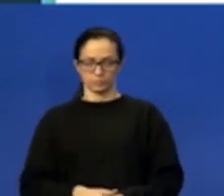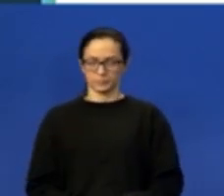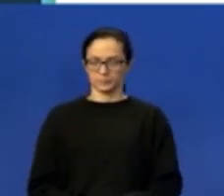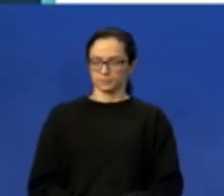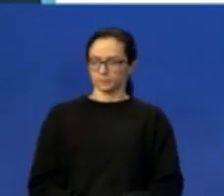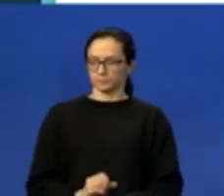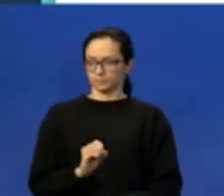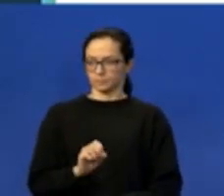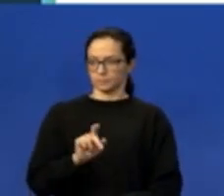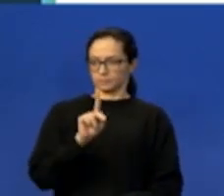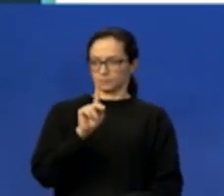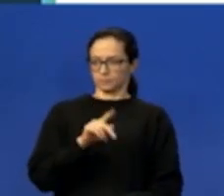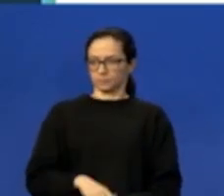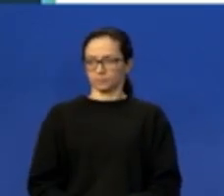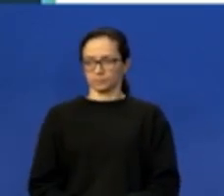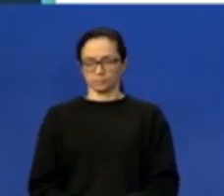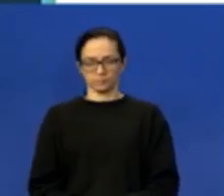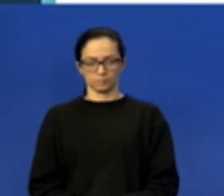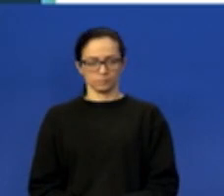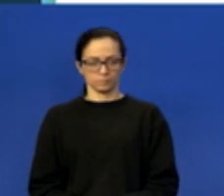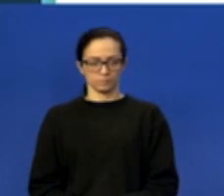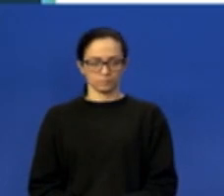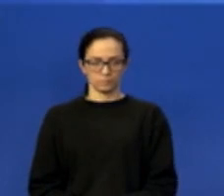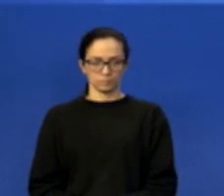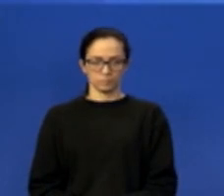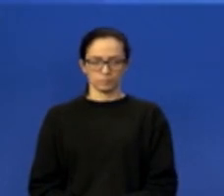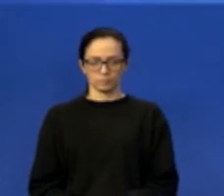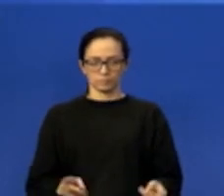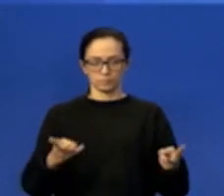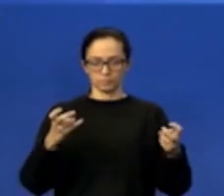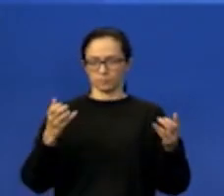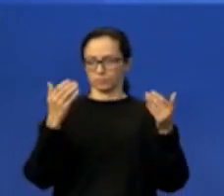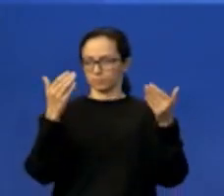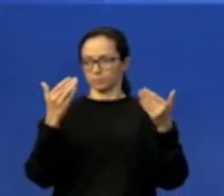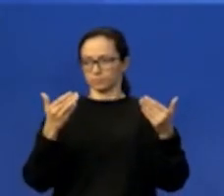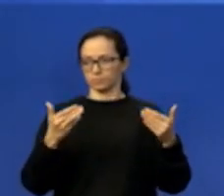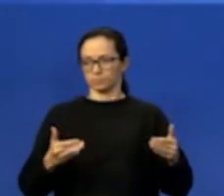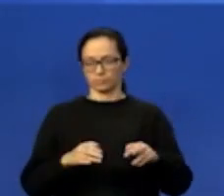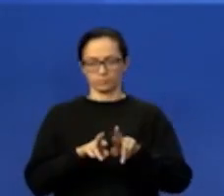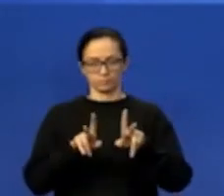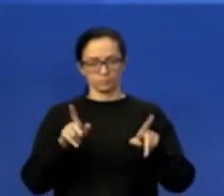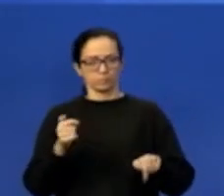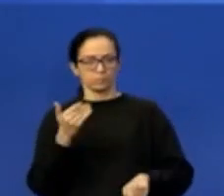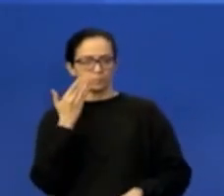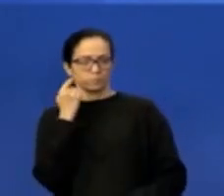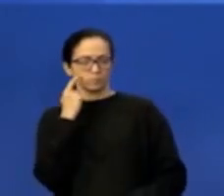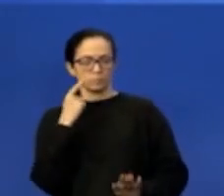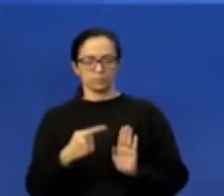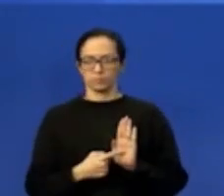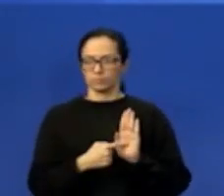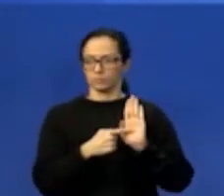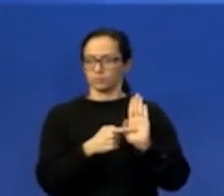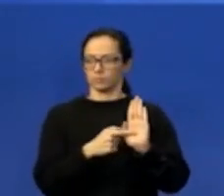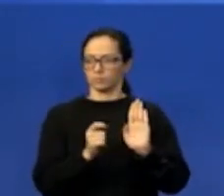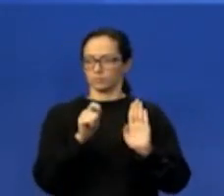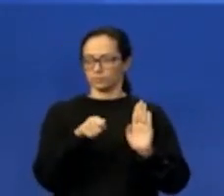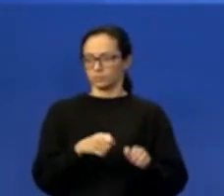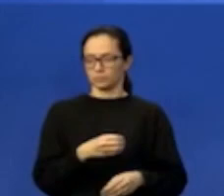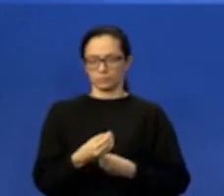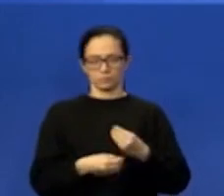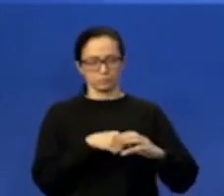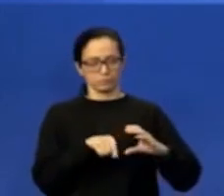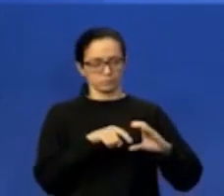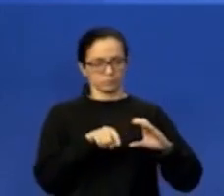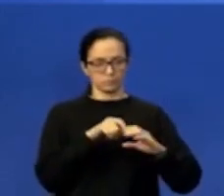que variam entre 100 a 1.000. Então, qualquer alteração nesses valores de referência apresentados, né, em função dessas células